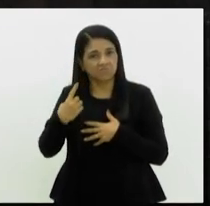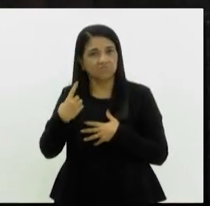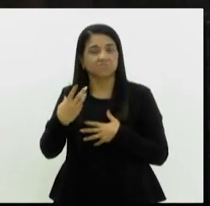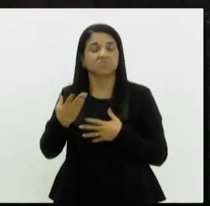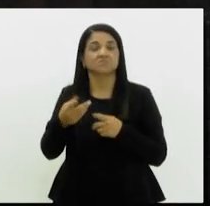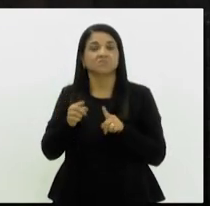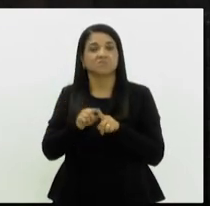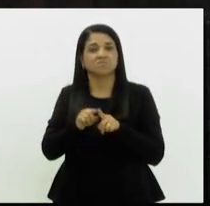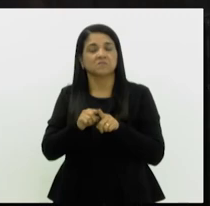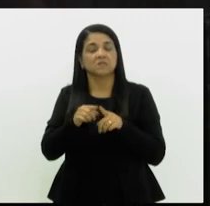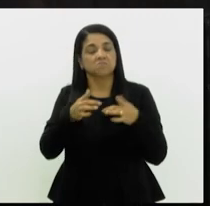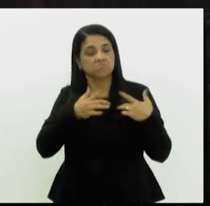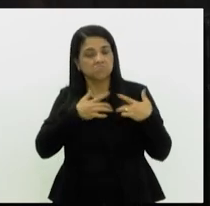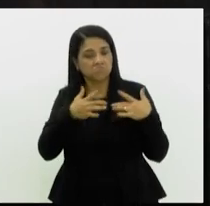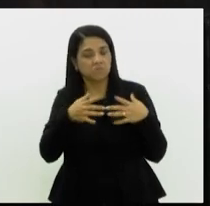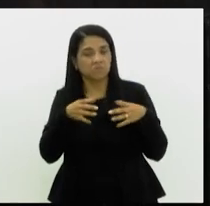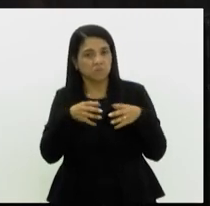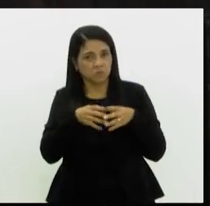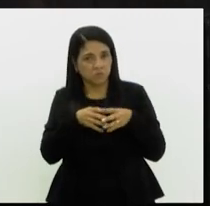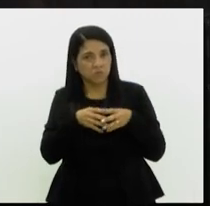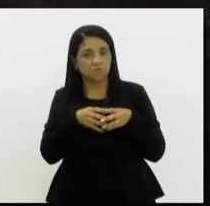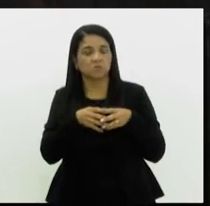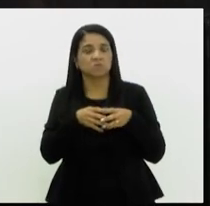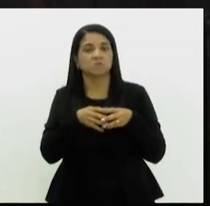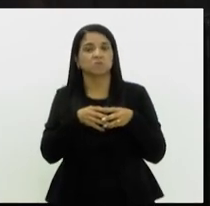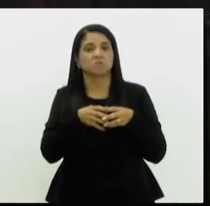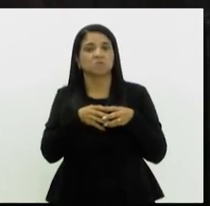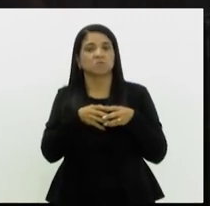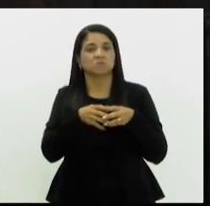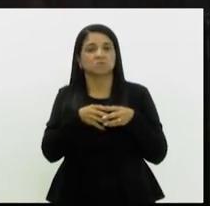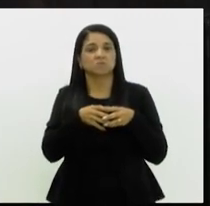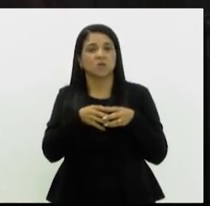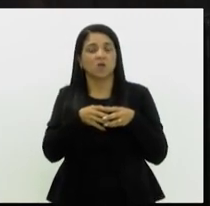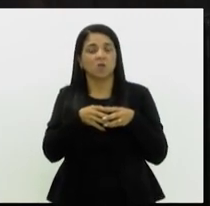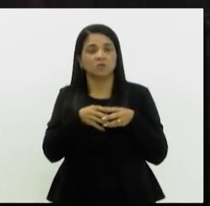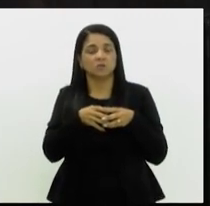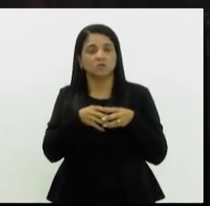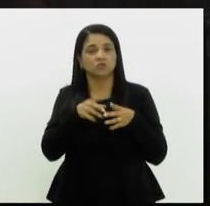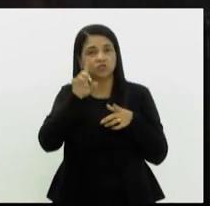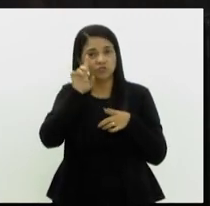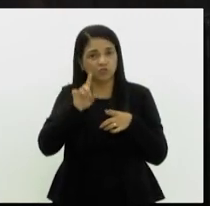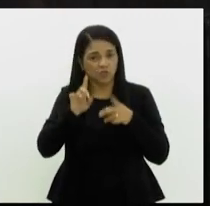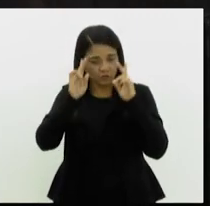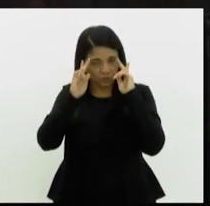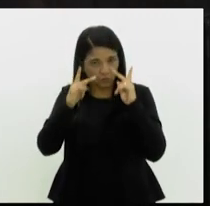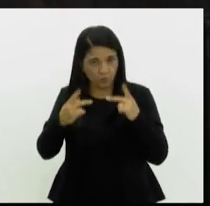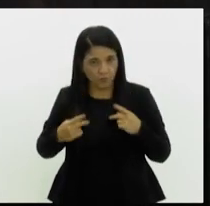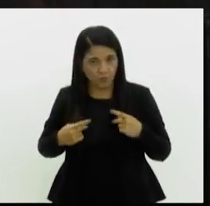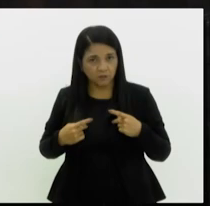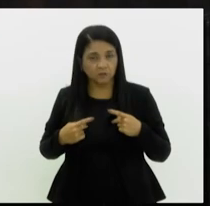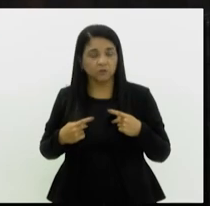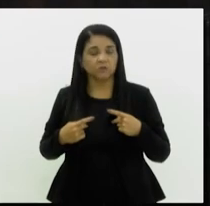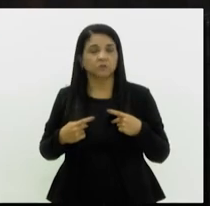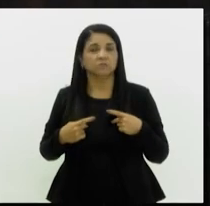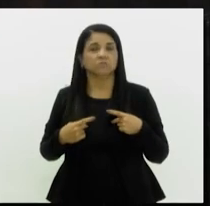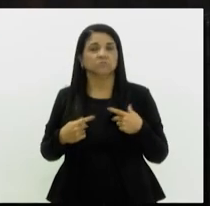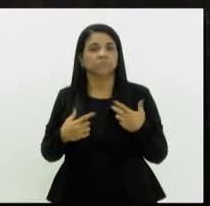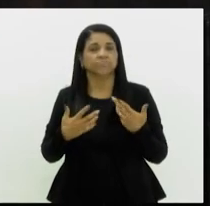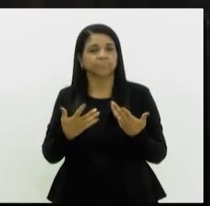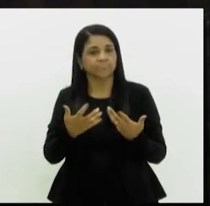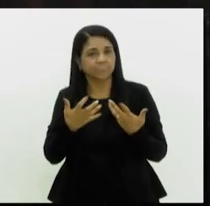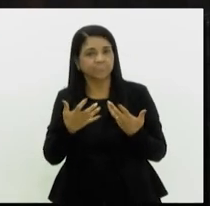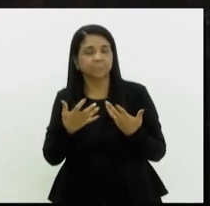de qualquer iniciativa que Vossa Excelência, que a Comissão também de Direitos Humanos tenha, para que a gente